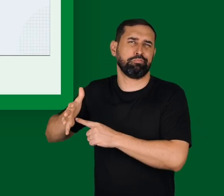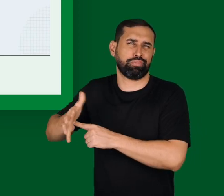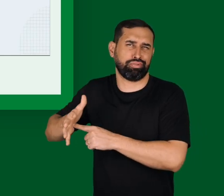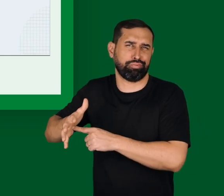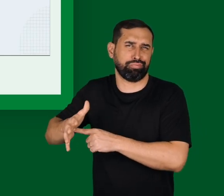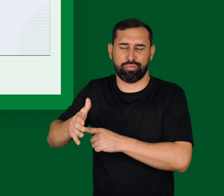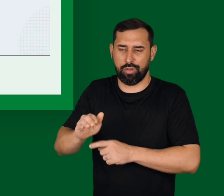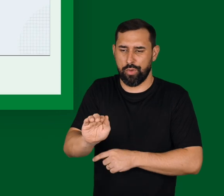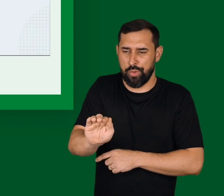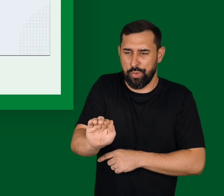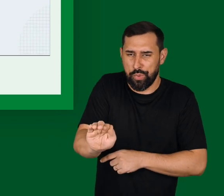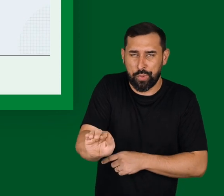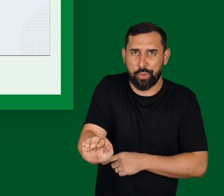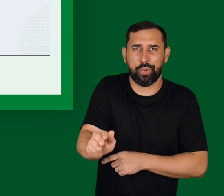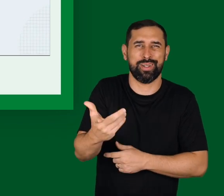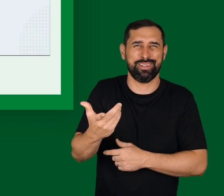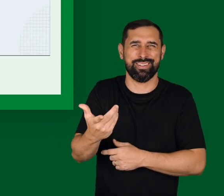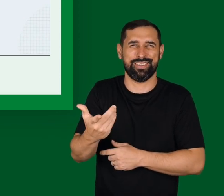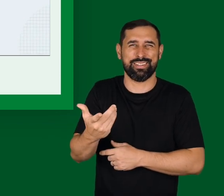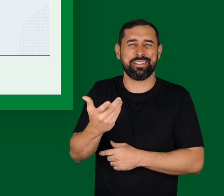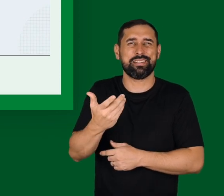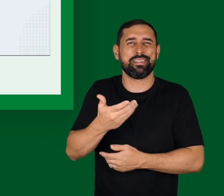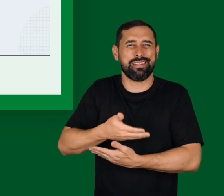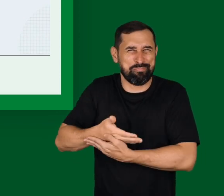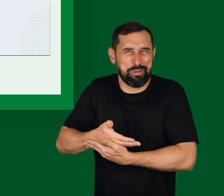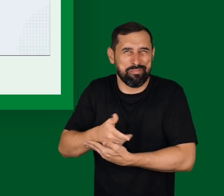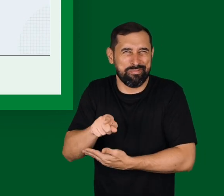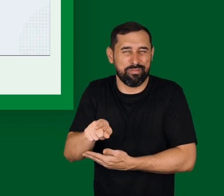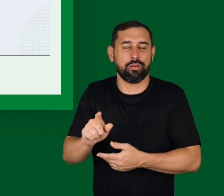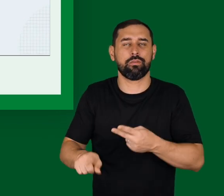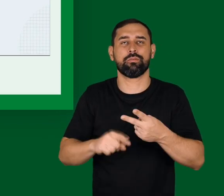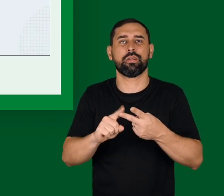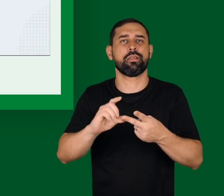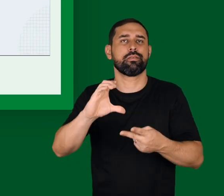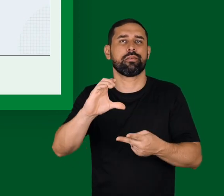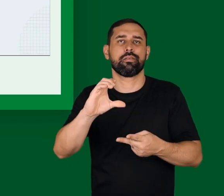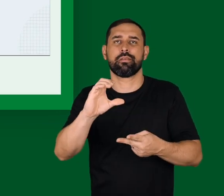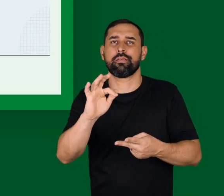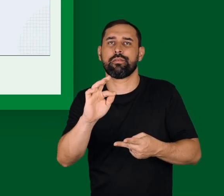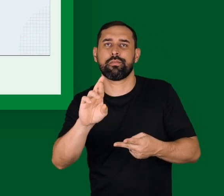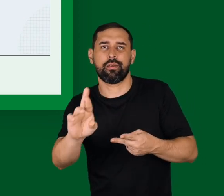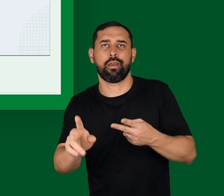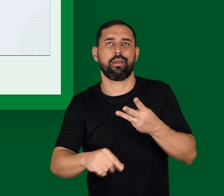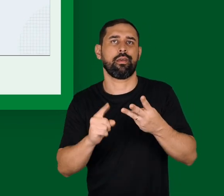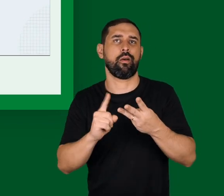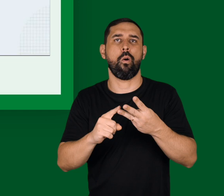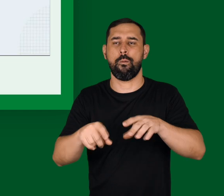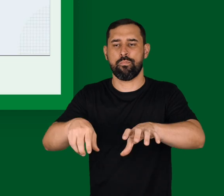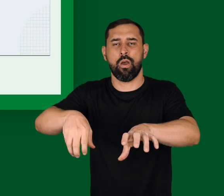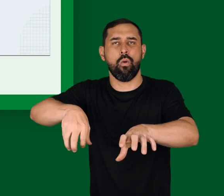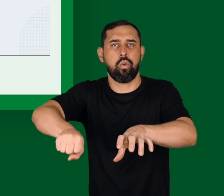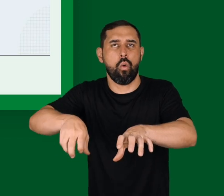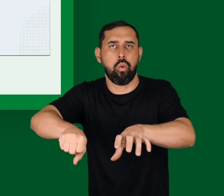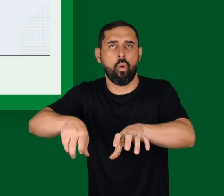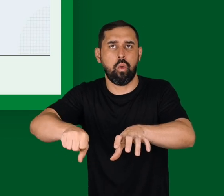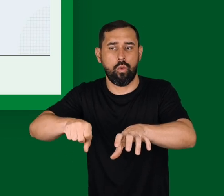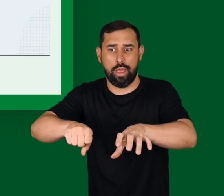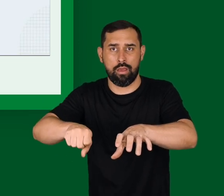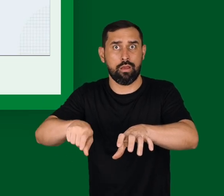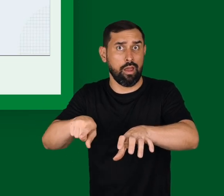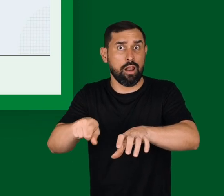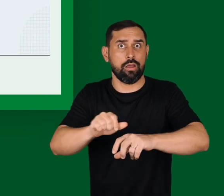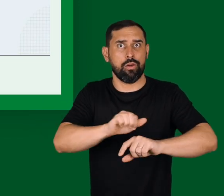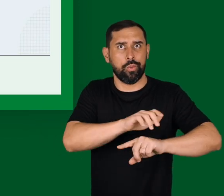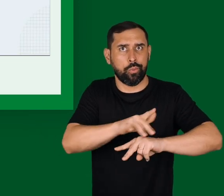mercado, a gente tem vários, né, o Baby Puff, CFR, o próprio Ambu, para ventilar essa criança